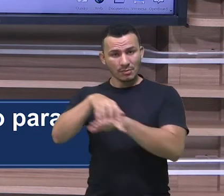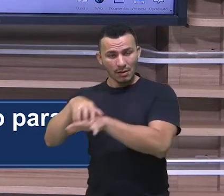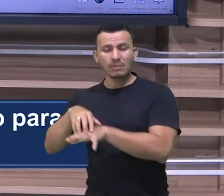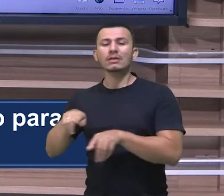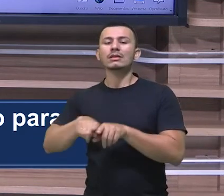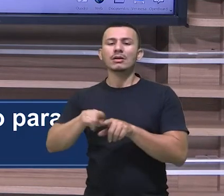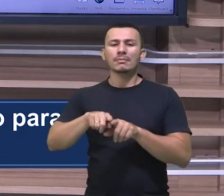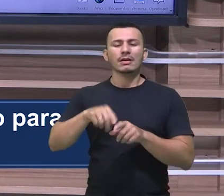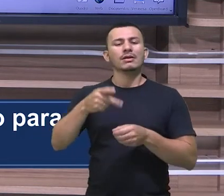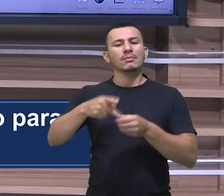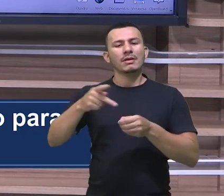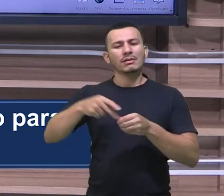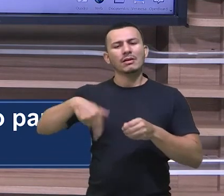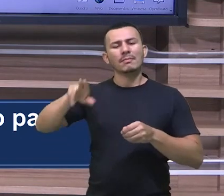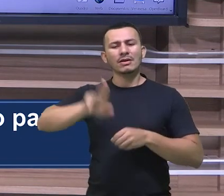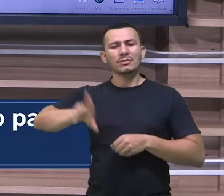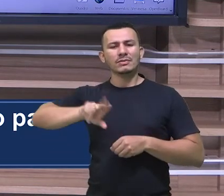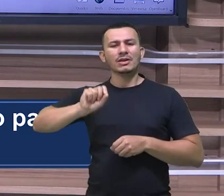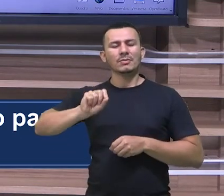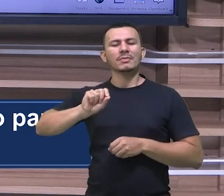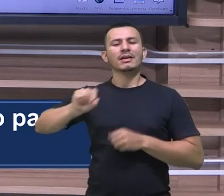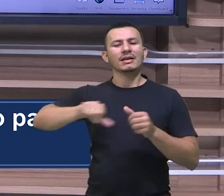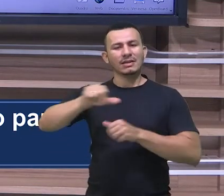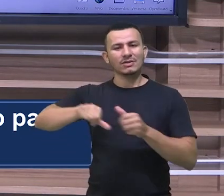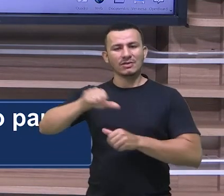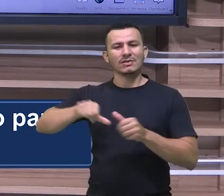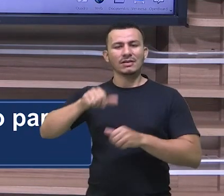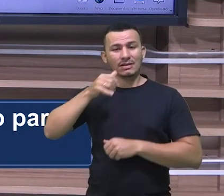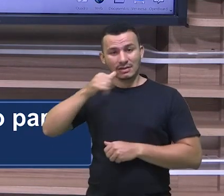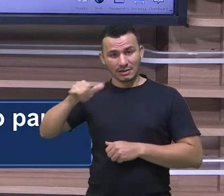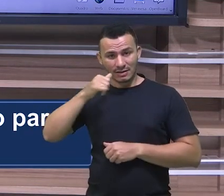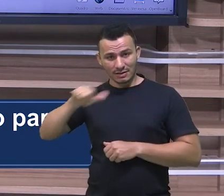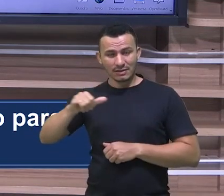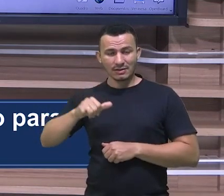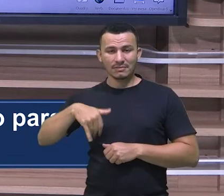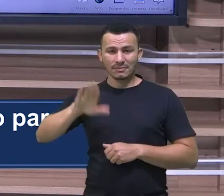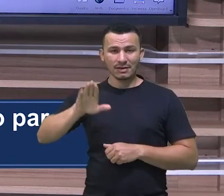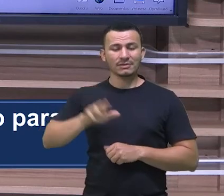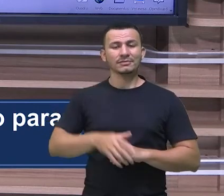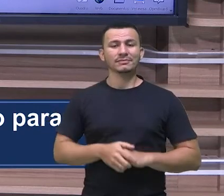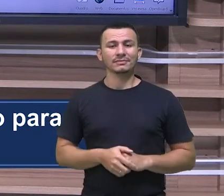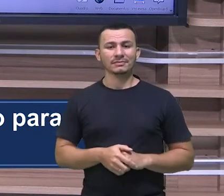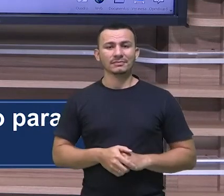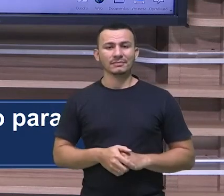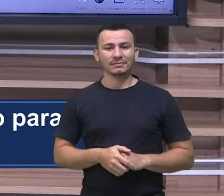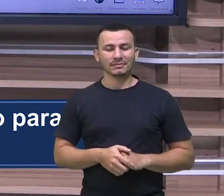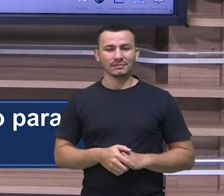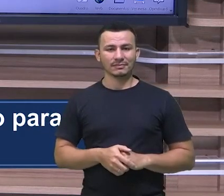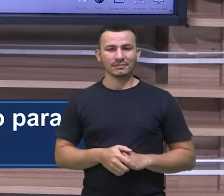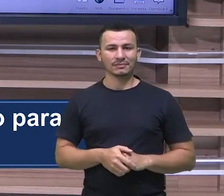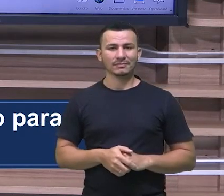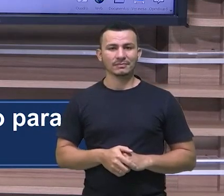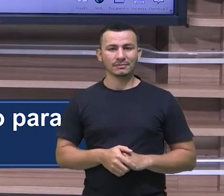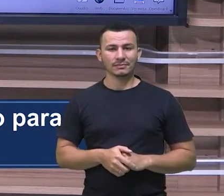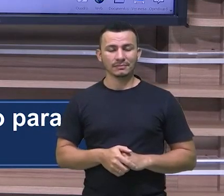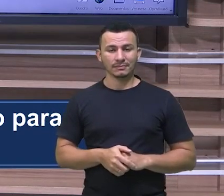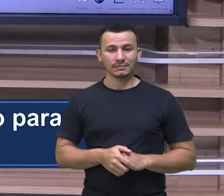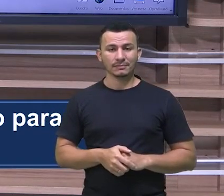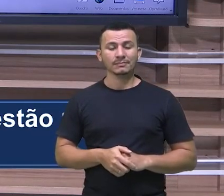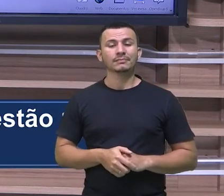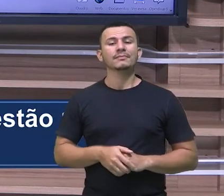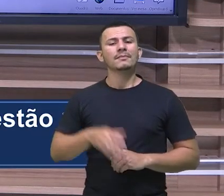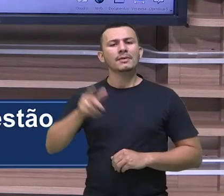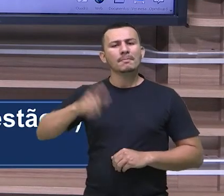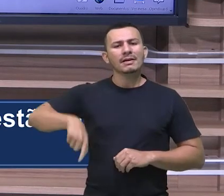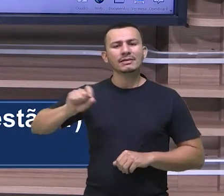é usado para a geração de energia. Também colocado está correto, e aí na correção a gente prolonga essa resposta, tá bom? Temos